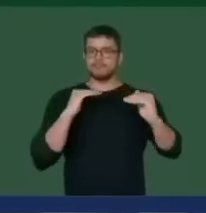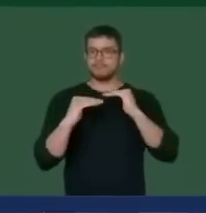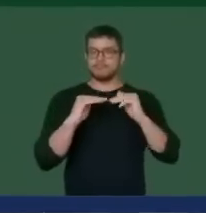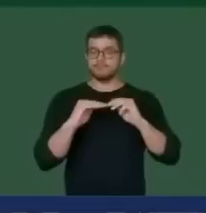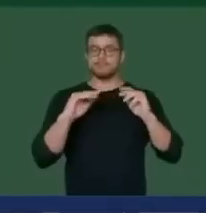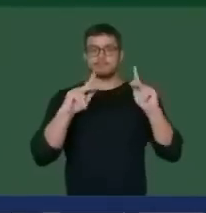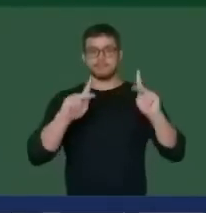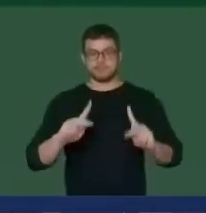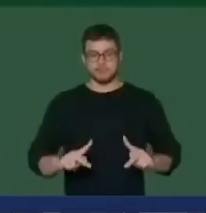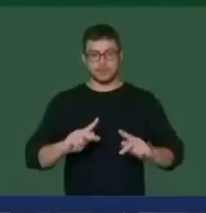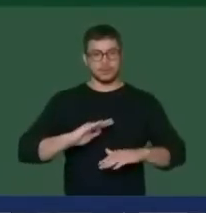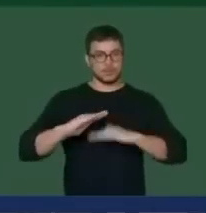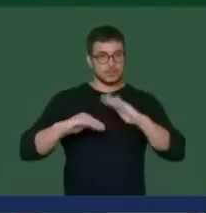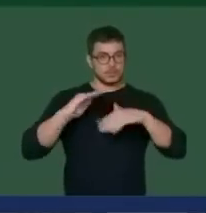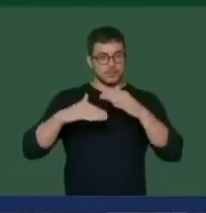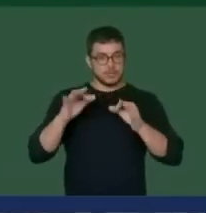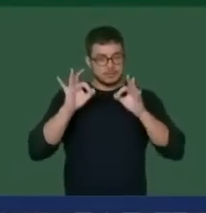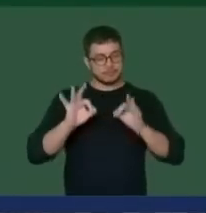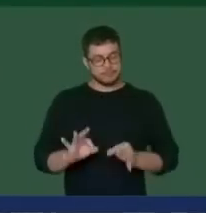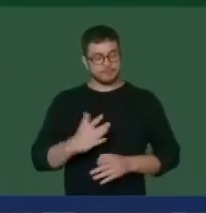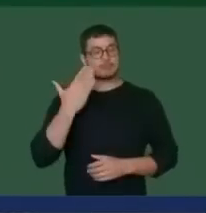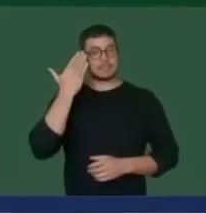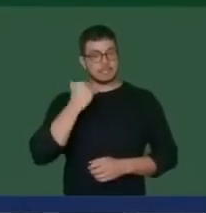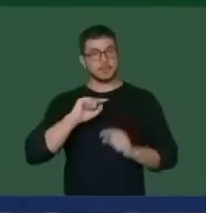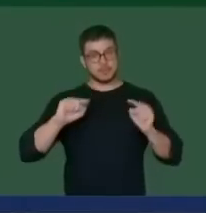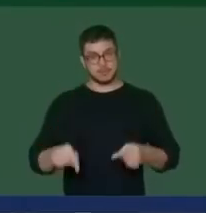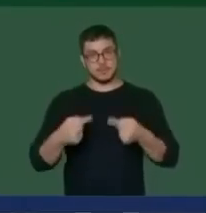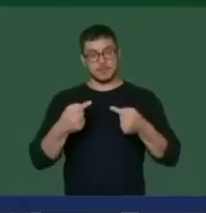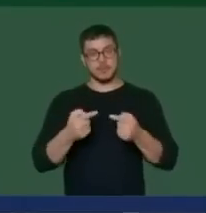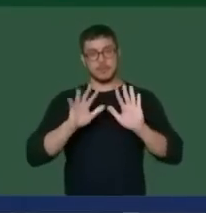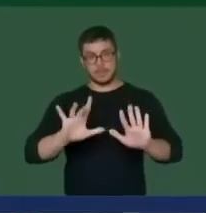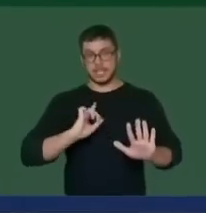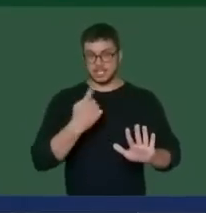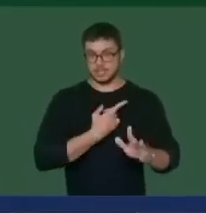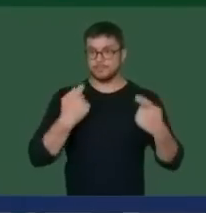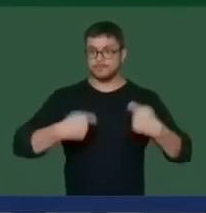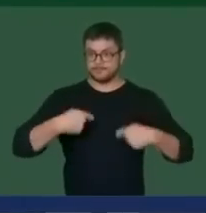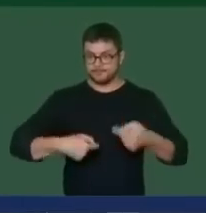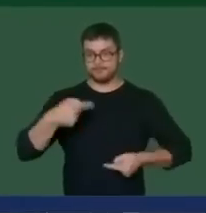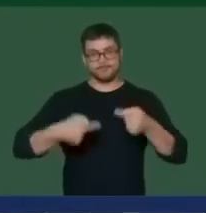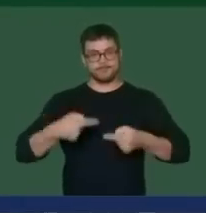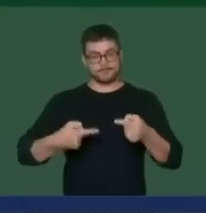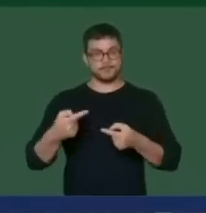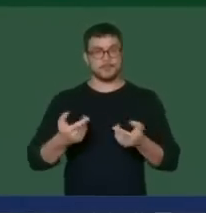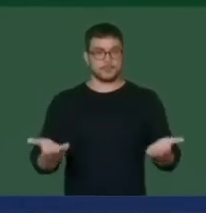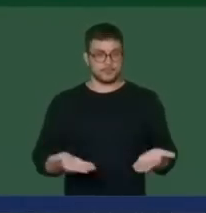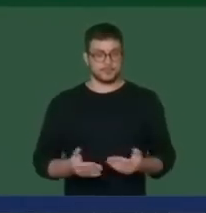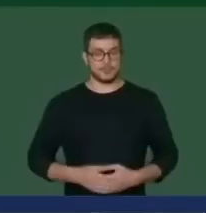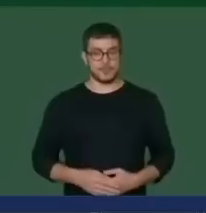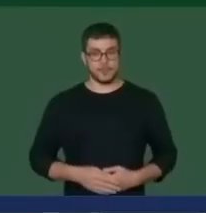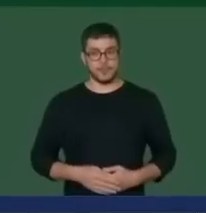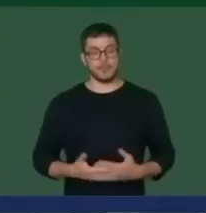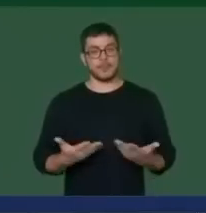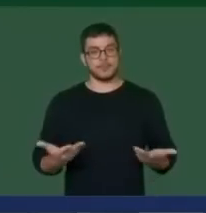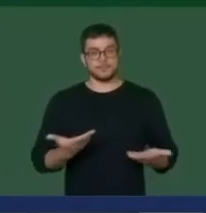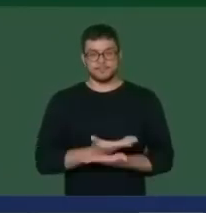com desenvolvimento é um desafio para o qual vamos debater muito esse ano para encontrar soluções. Meus amigos e